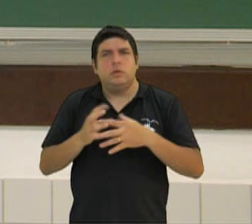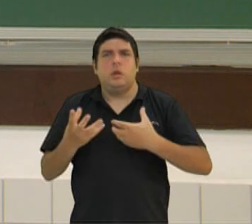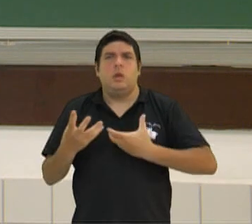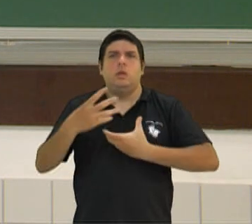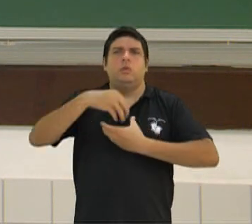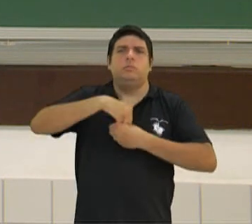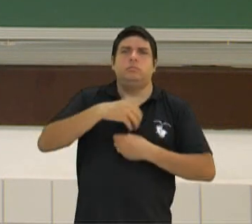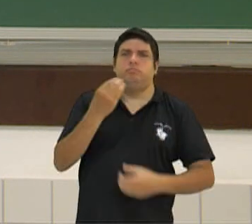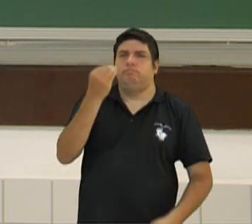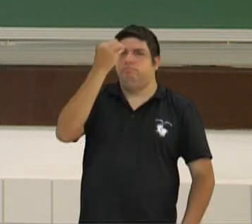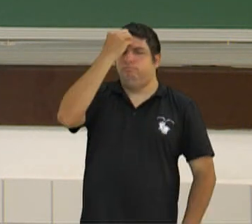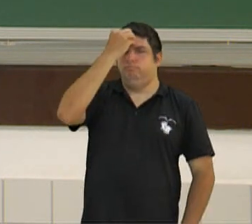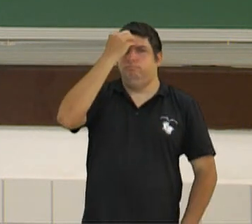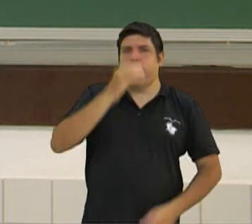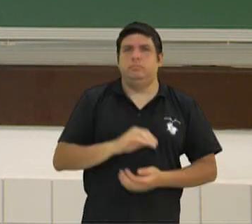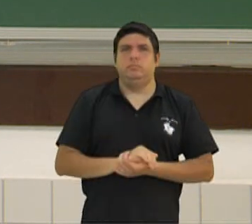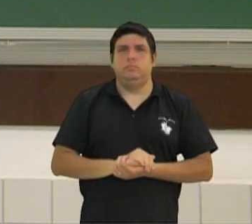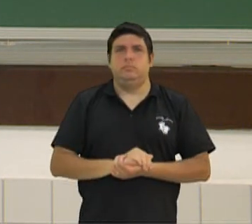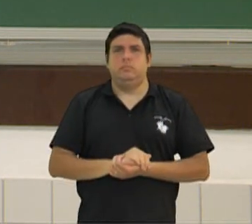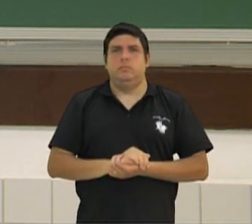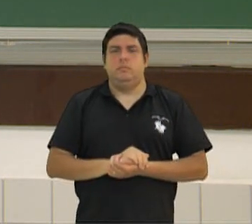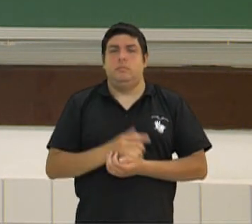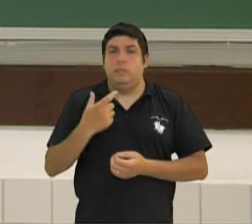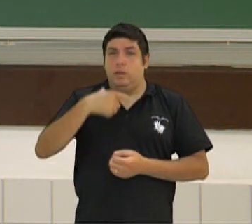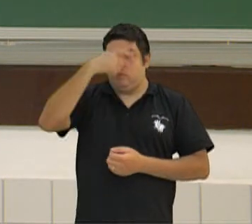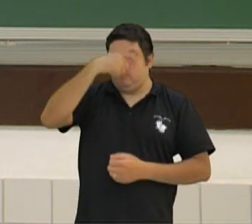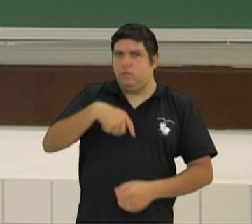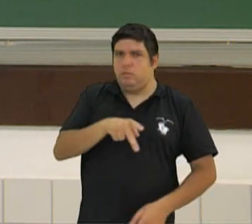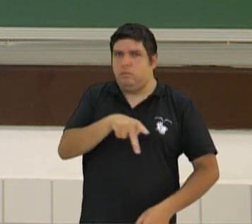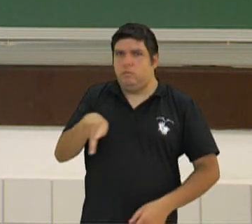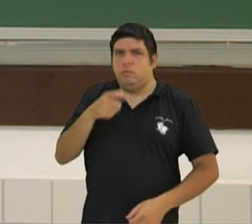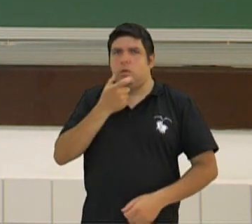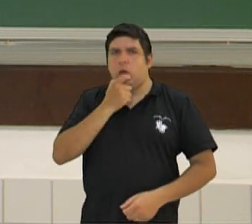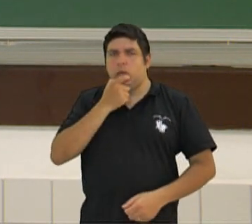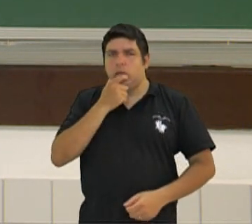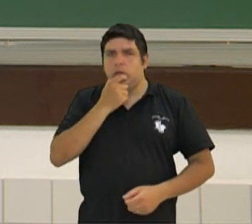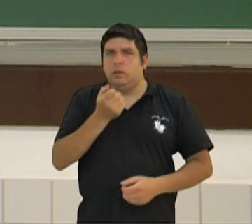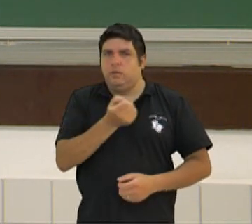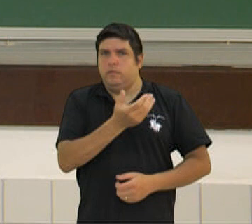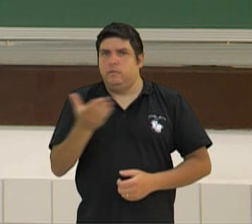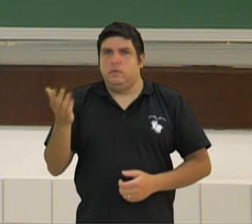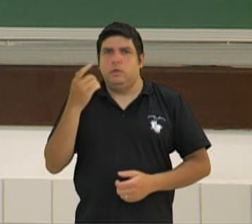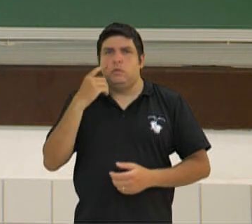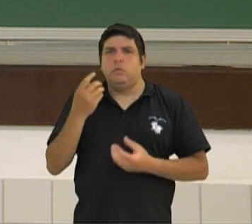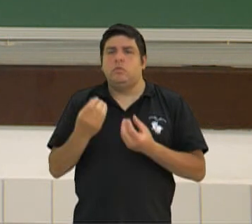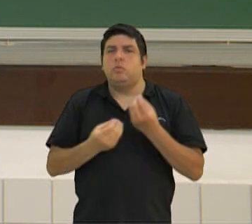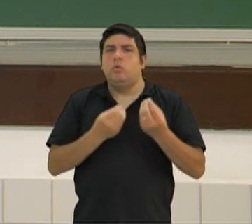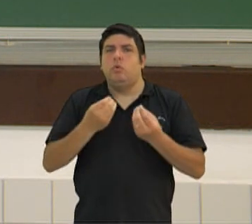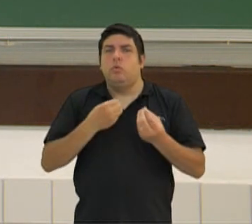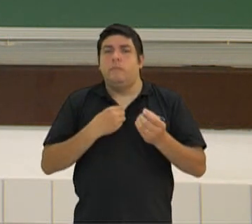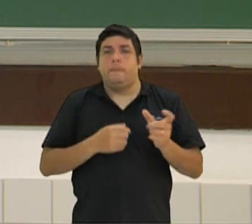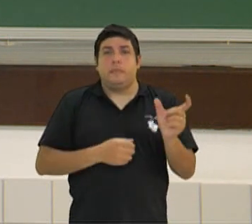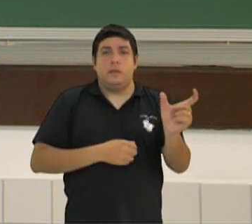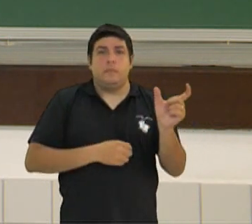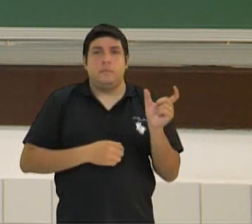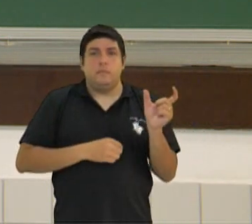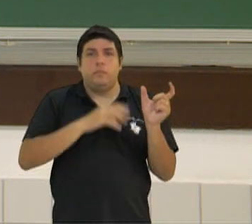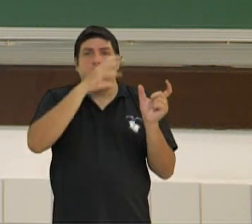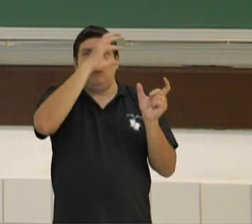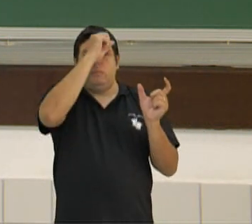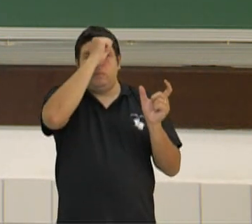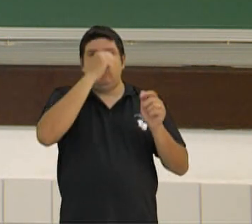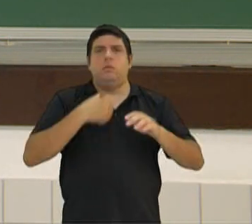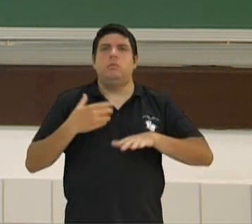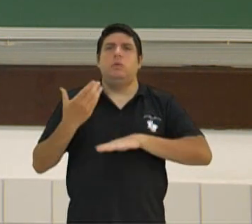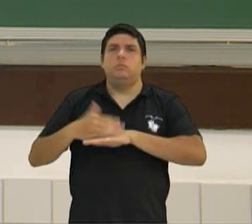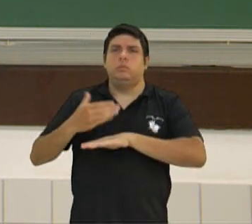você memorizar eles, né? Para mim, como professor de inglês, eu digo, funciona muito mais você colocar ele em prática, em uso, do que você pegar uma